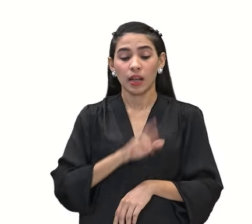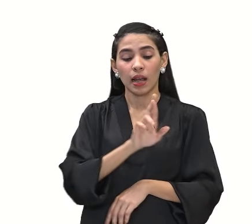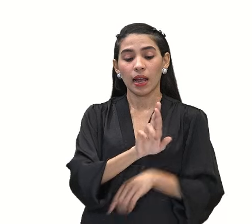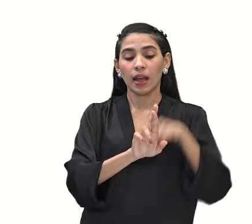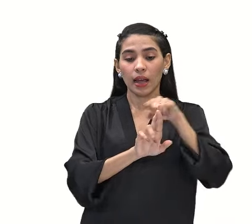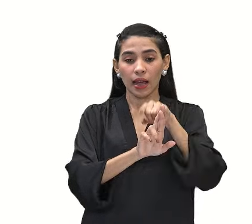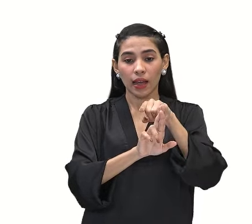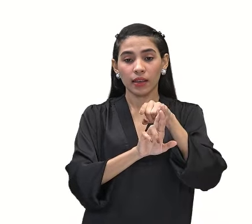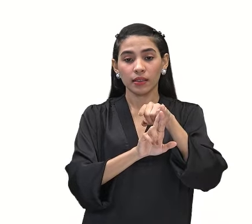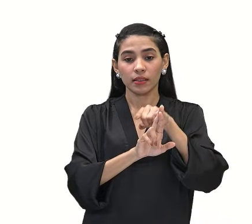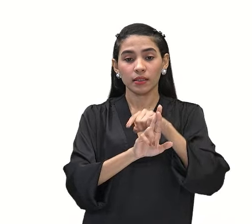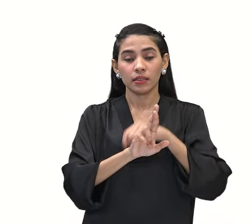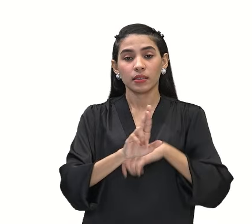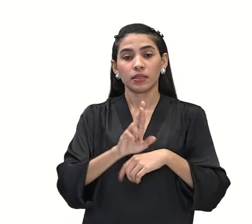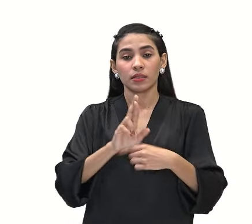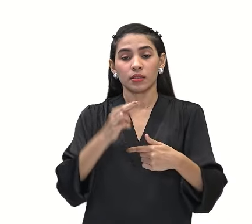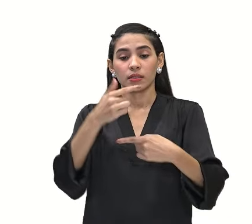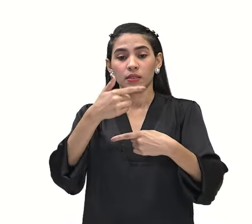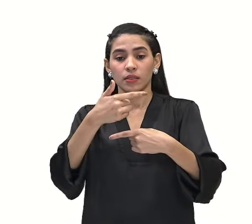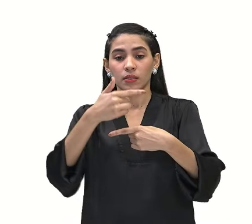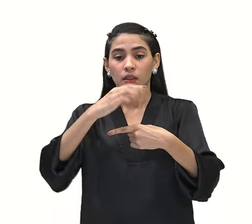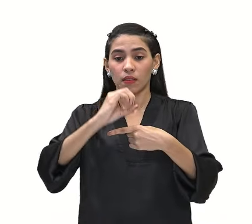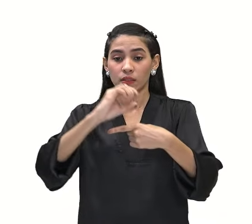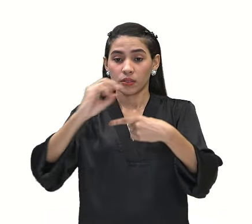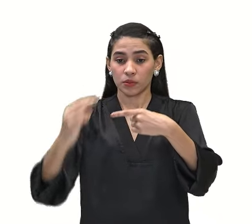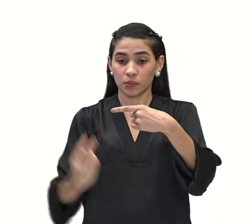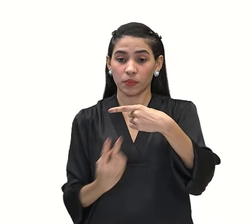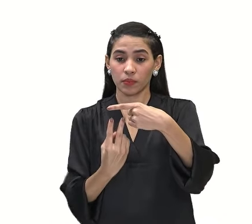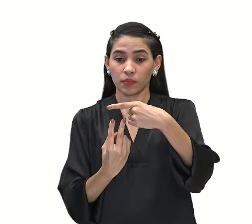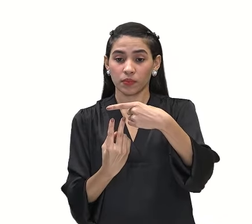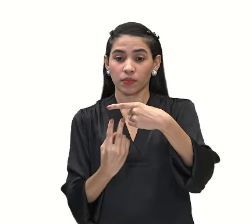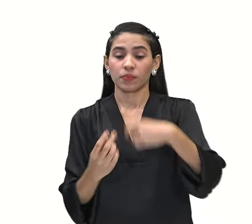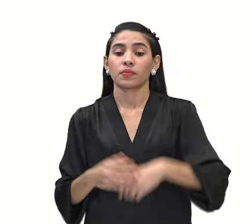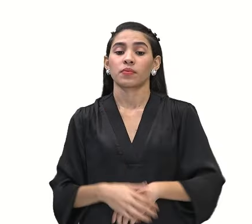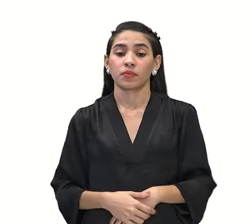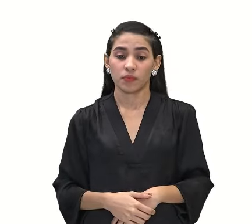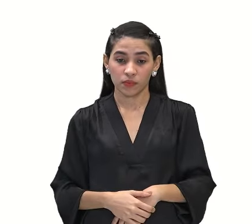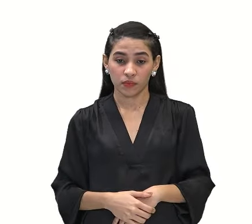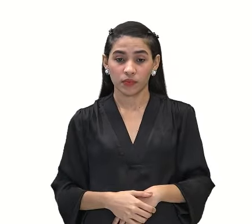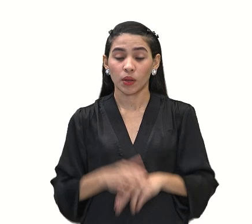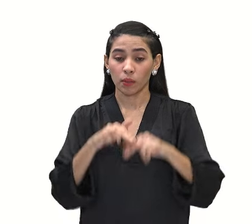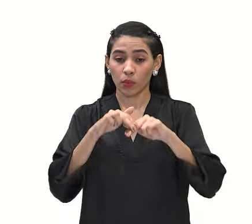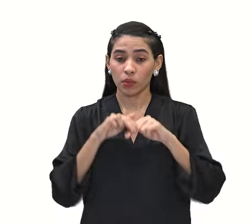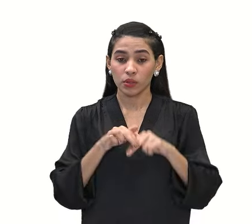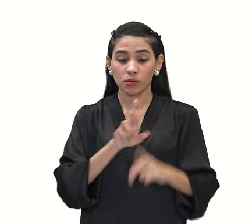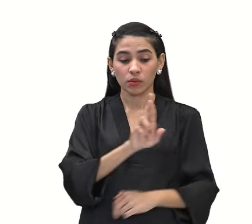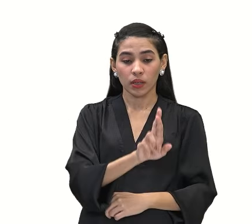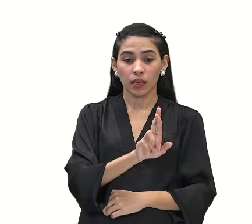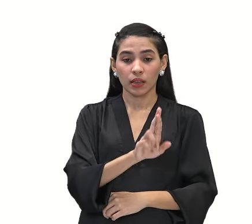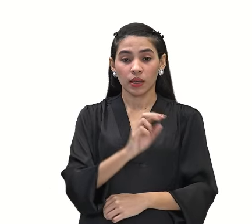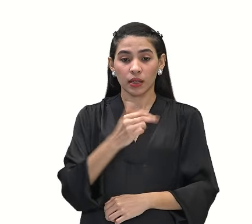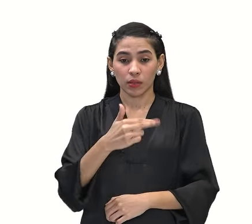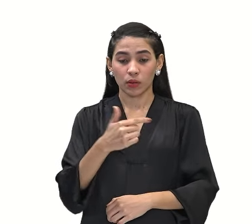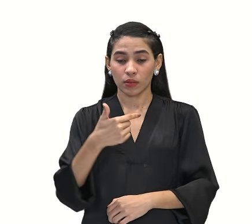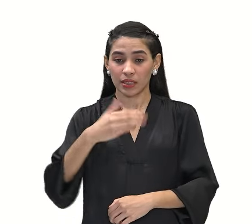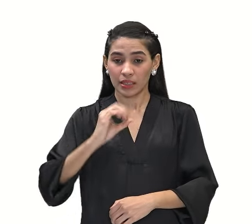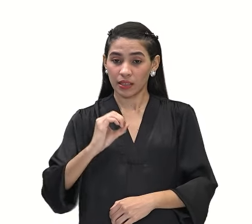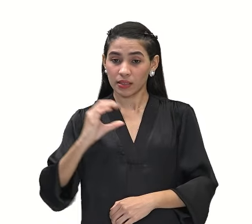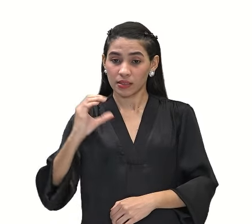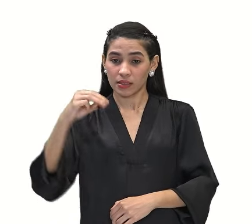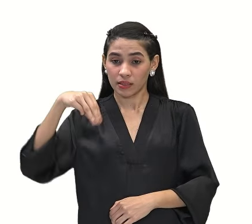passar dividindo Portanto o raio aqui ele é igual a 10